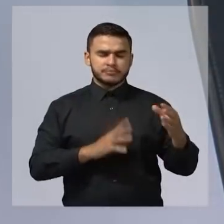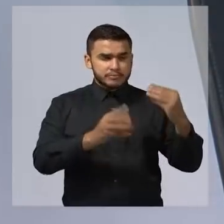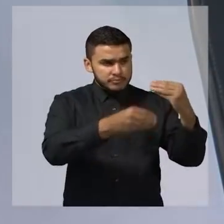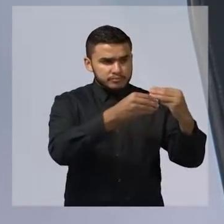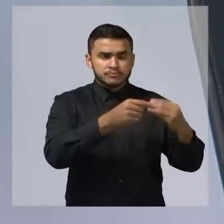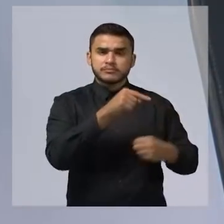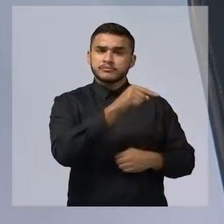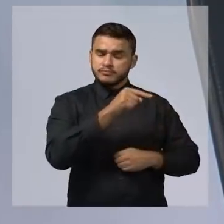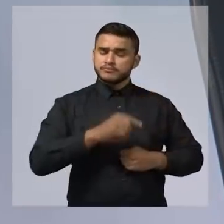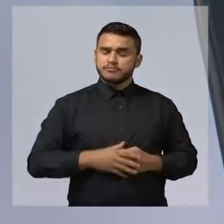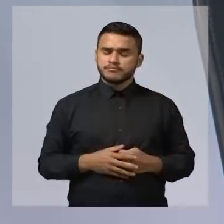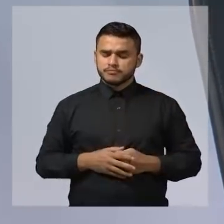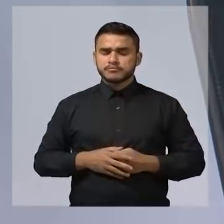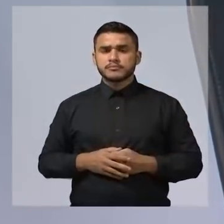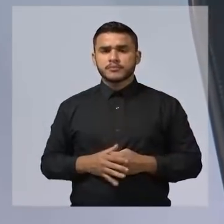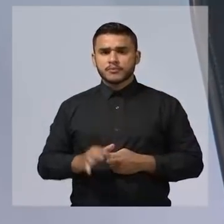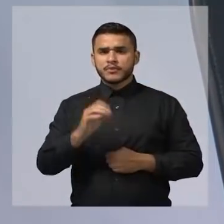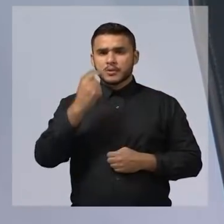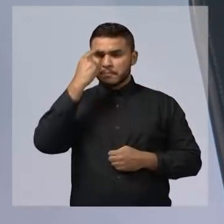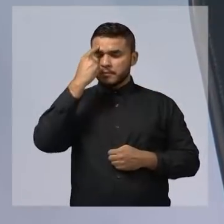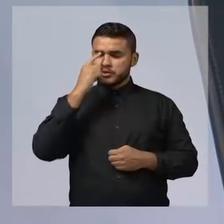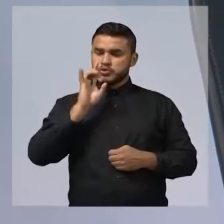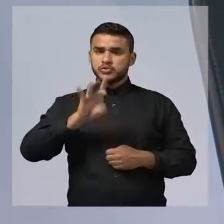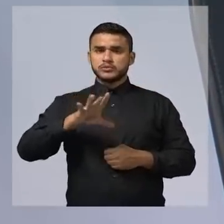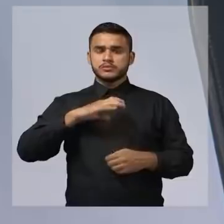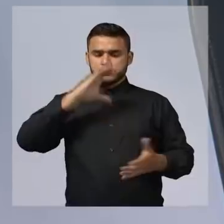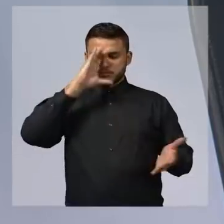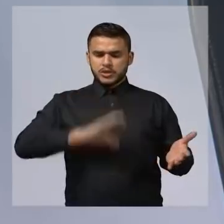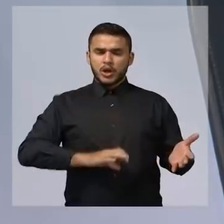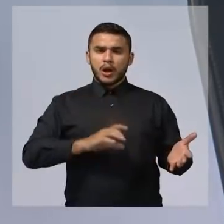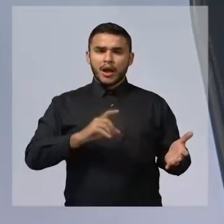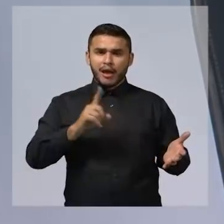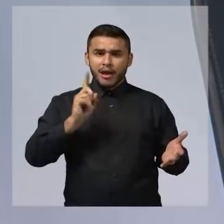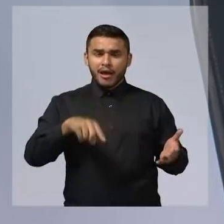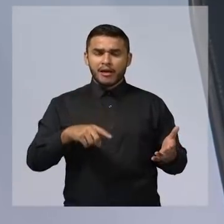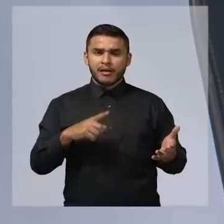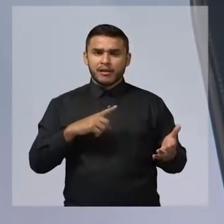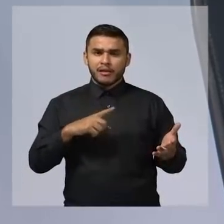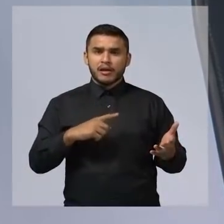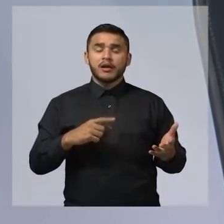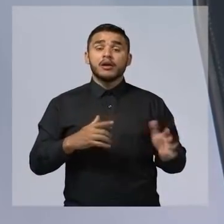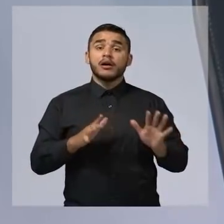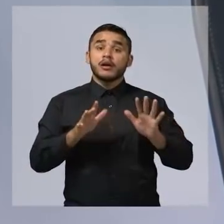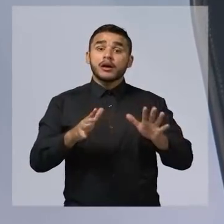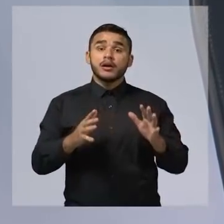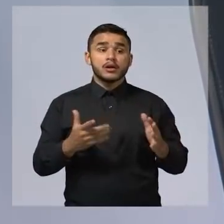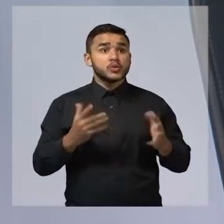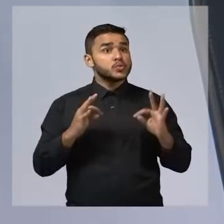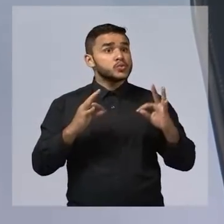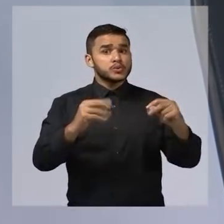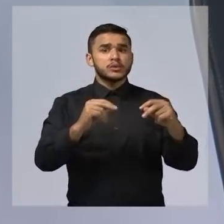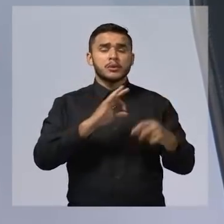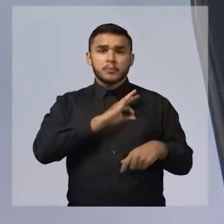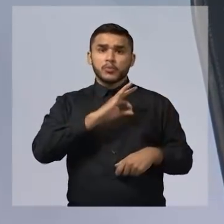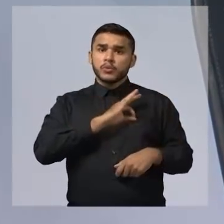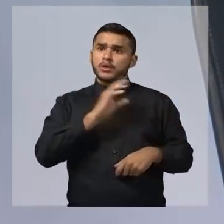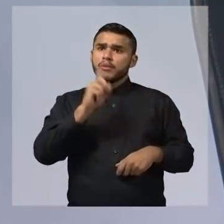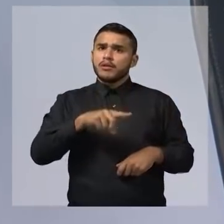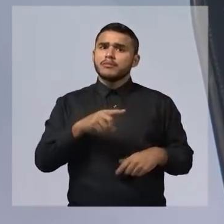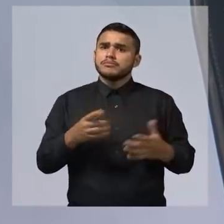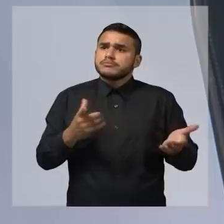você ver, não é só o cidadão que está sendo vitimado, os próprios operadores de segurança pública estão sendo